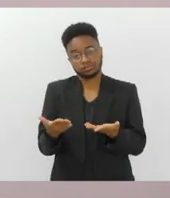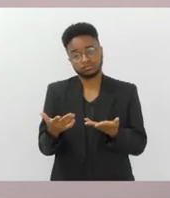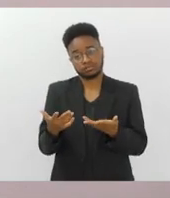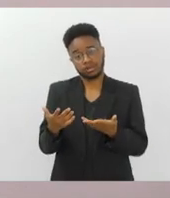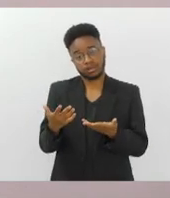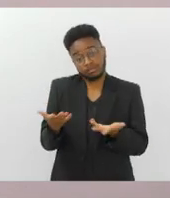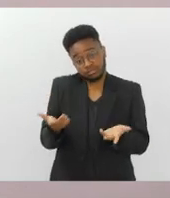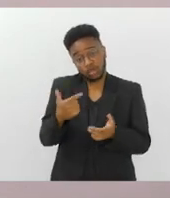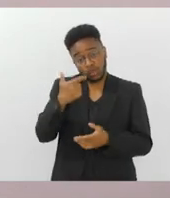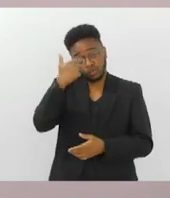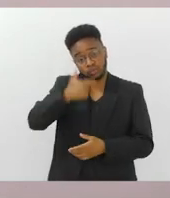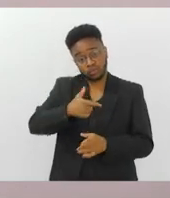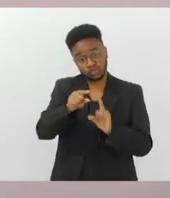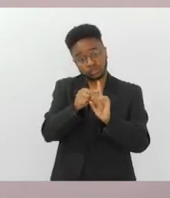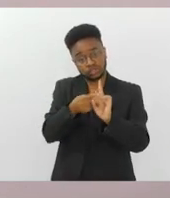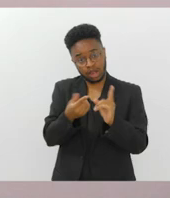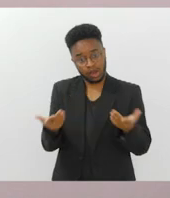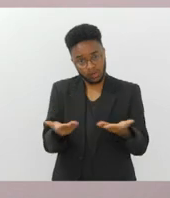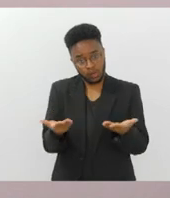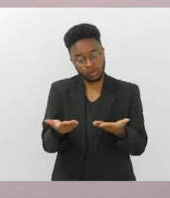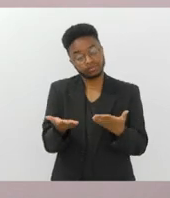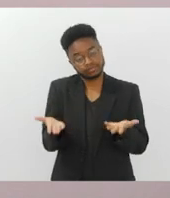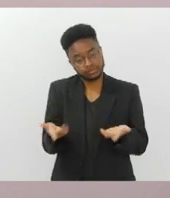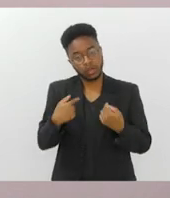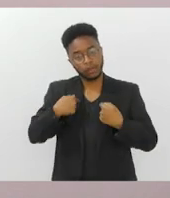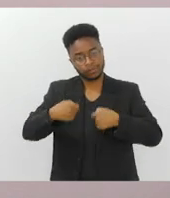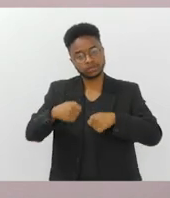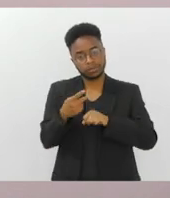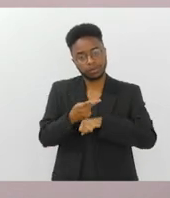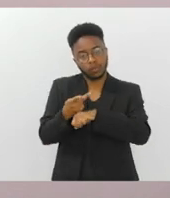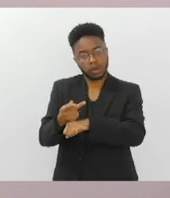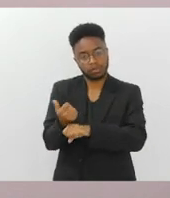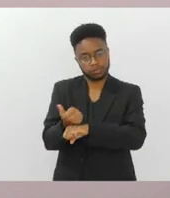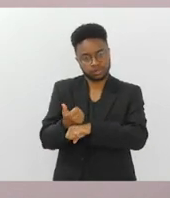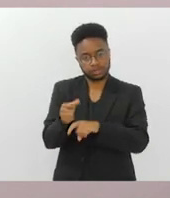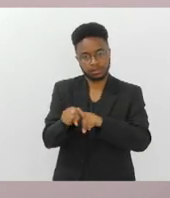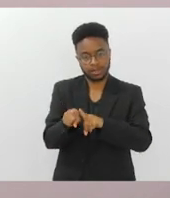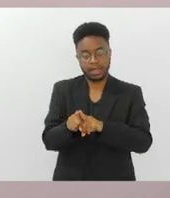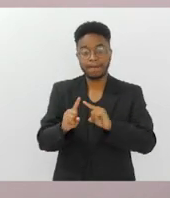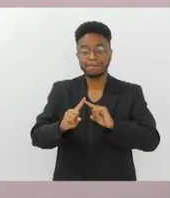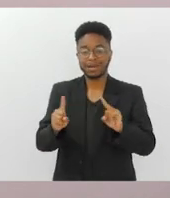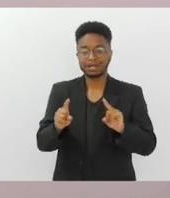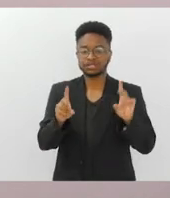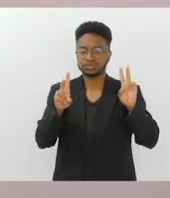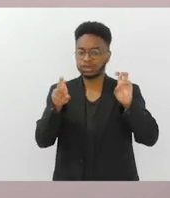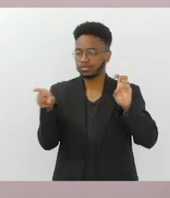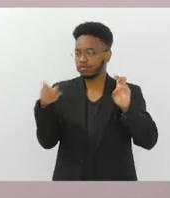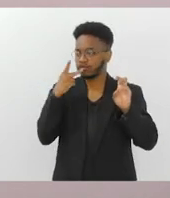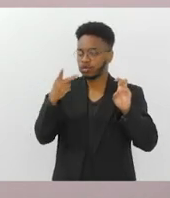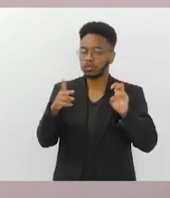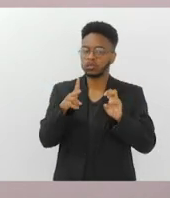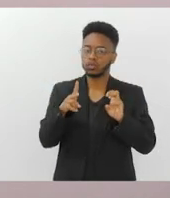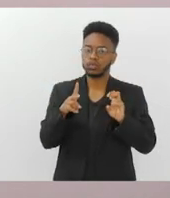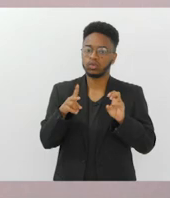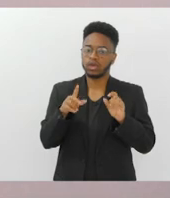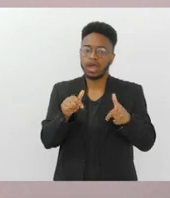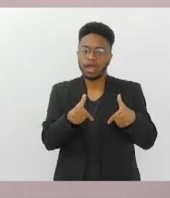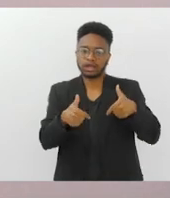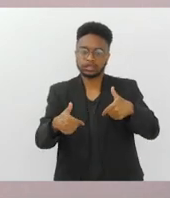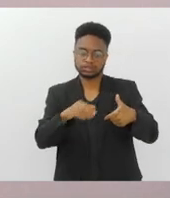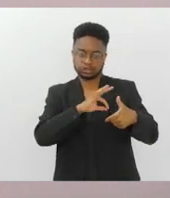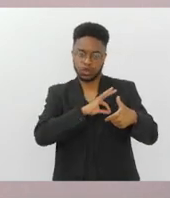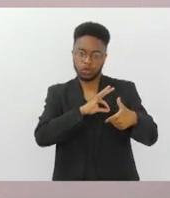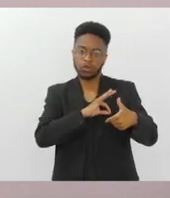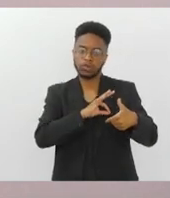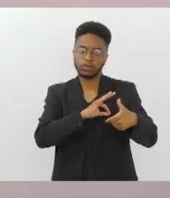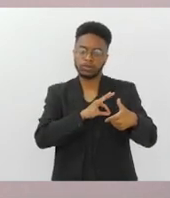enquanto uma gestante, não procurar. Mas esse cenário das operações policiais que a Mariluce traça aqui